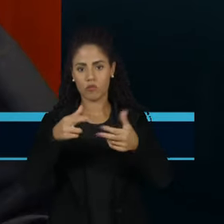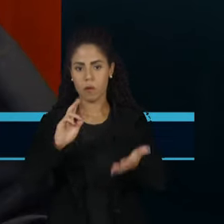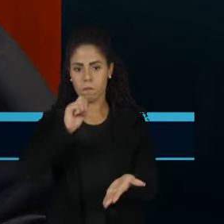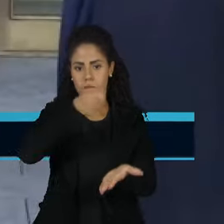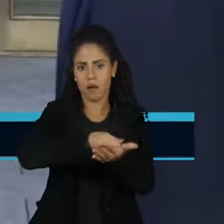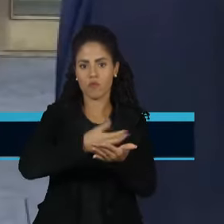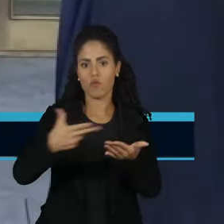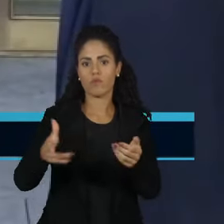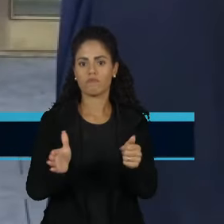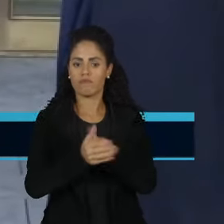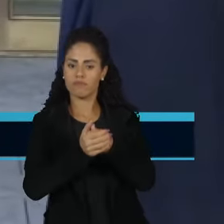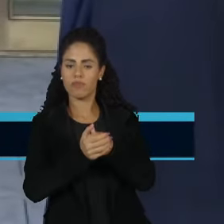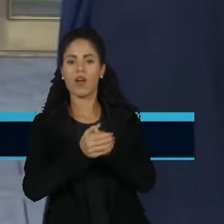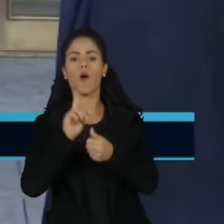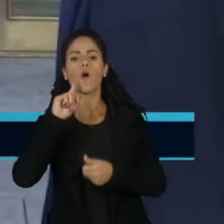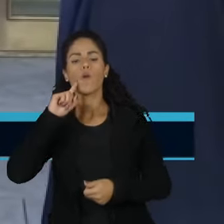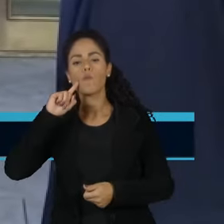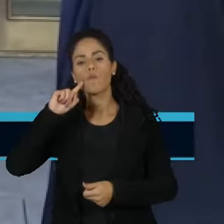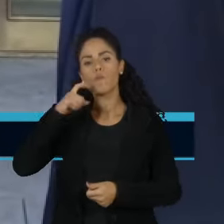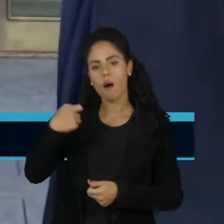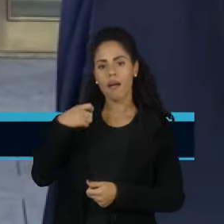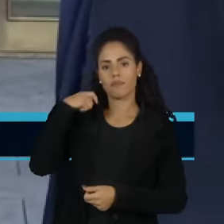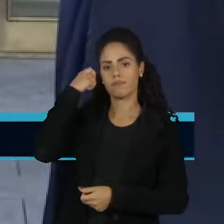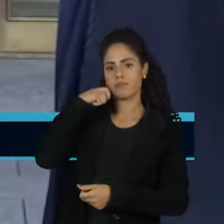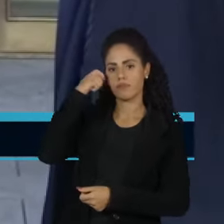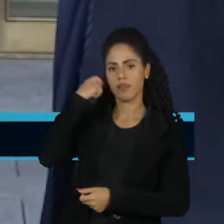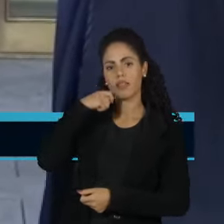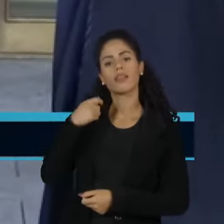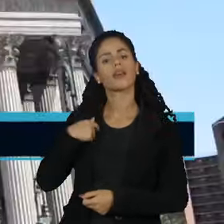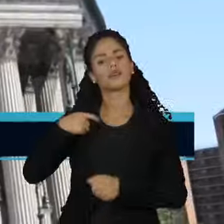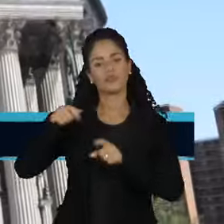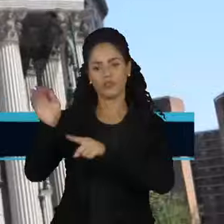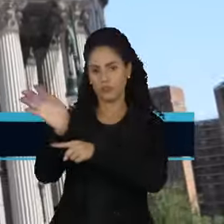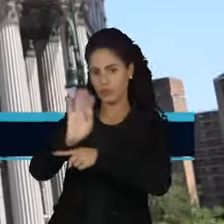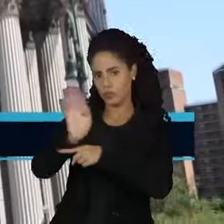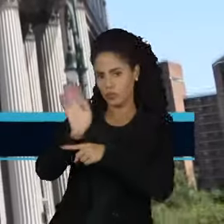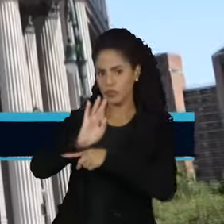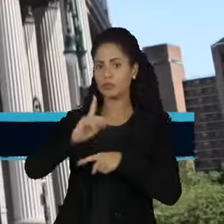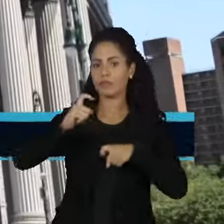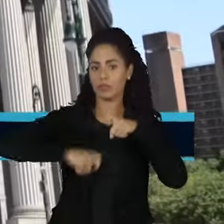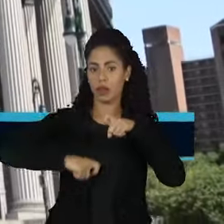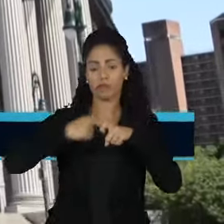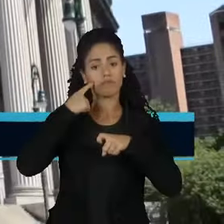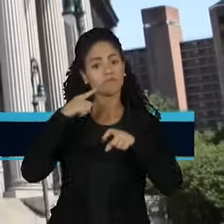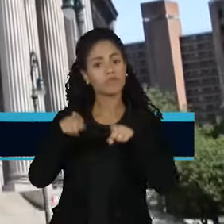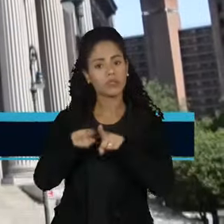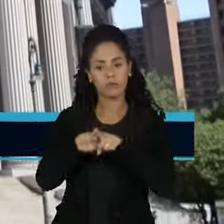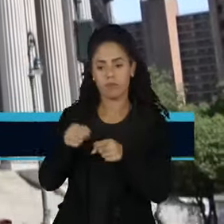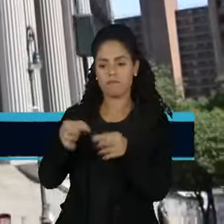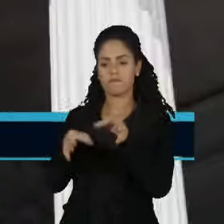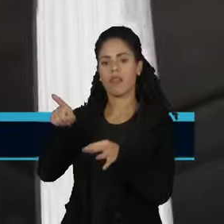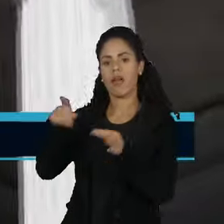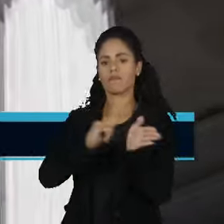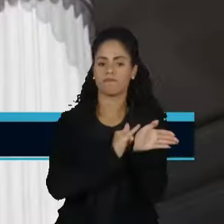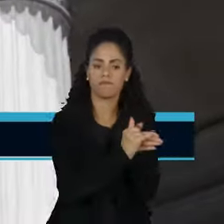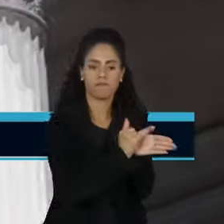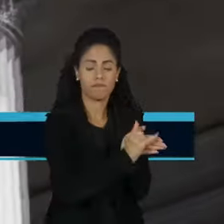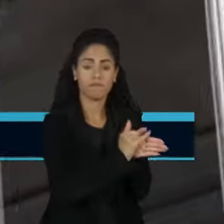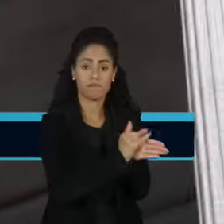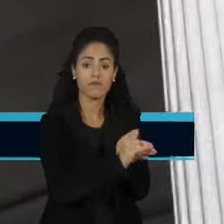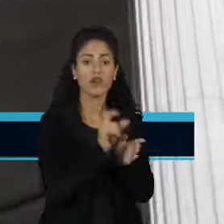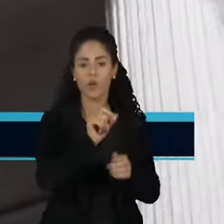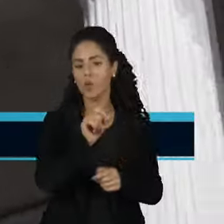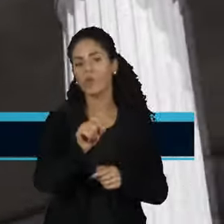pagamentos secretos a uma ex-atriz pornô em 2016. O sistema judicial do estado de Nova York afirmou